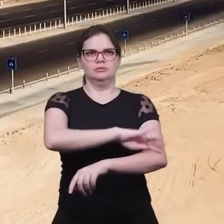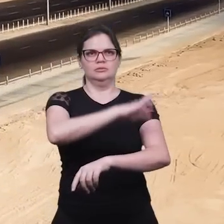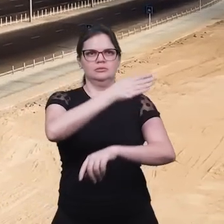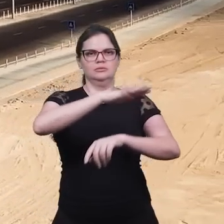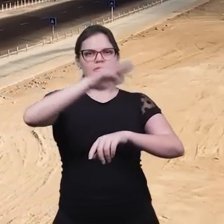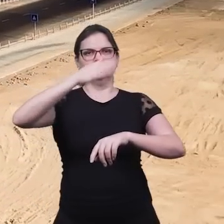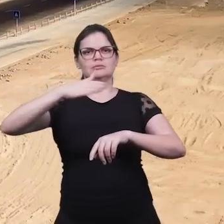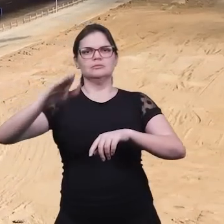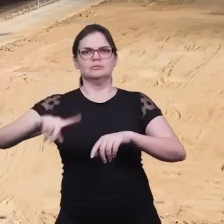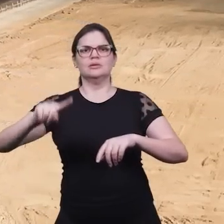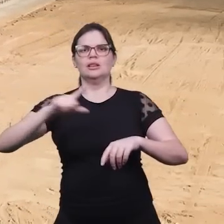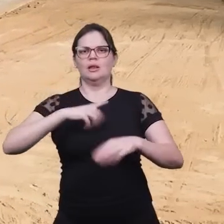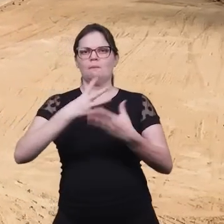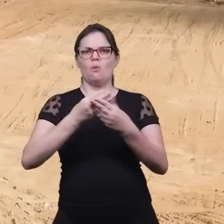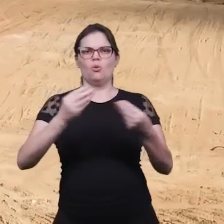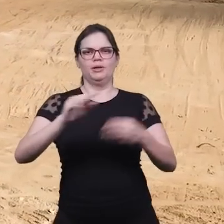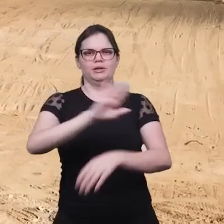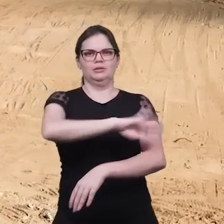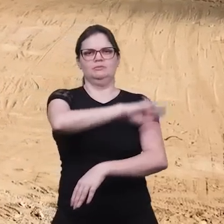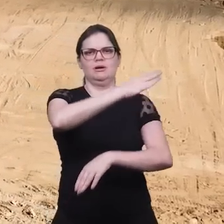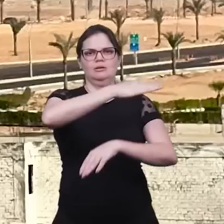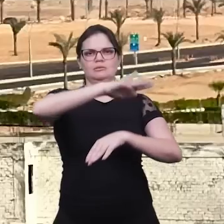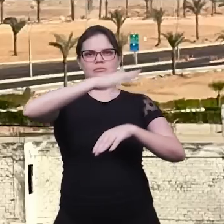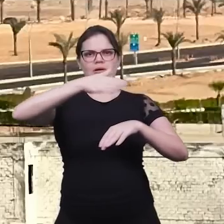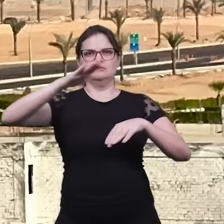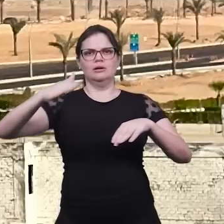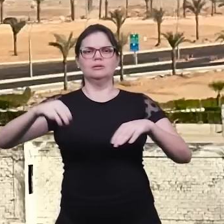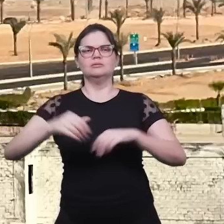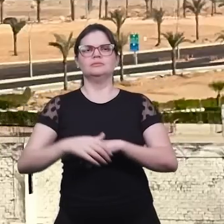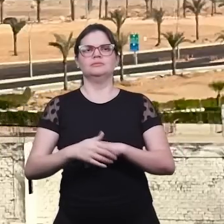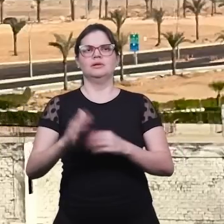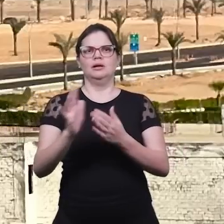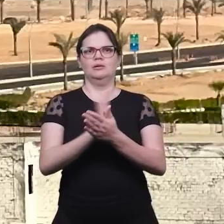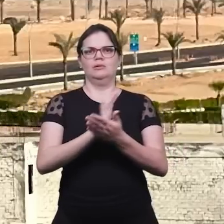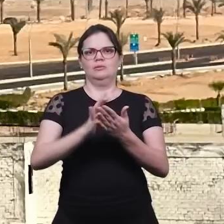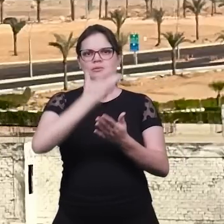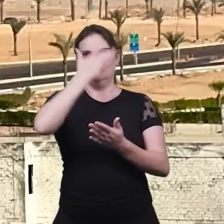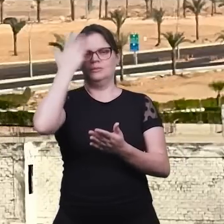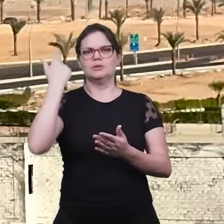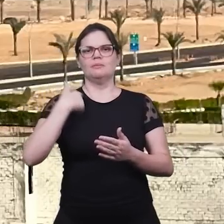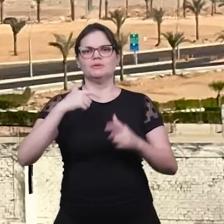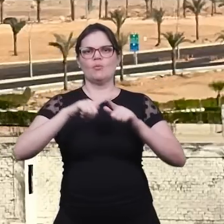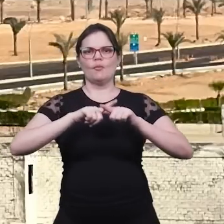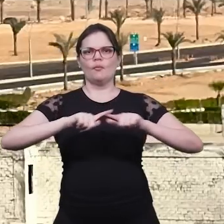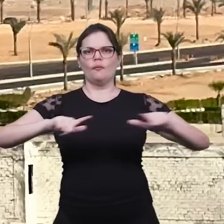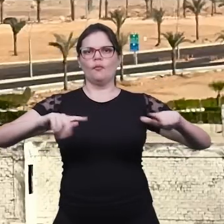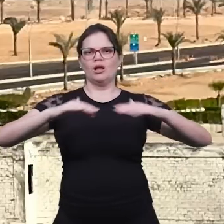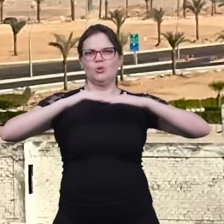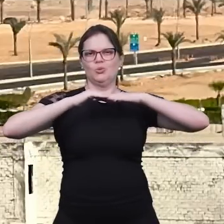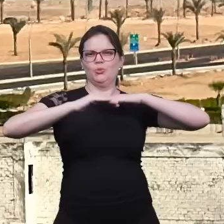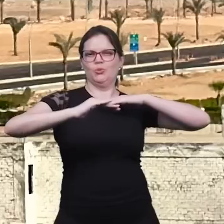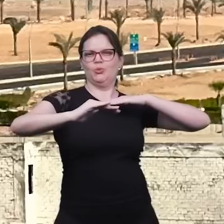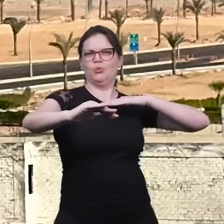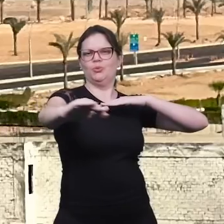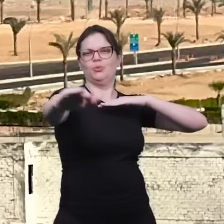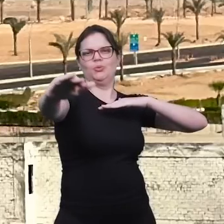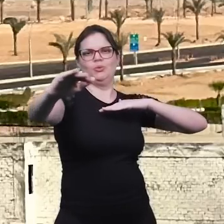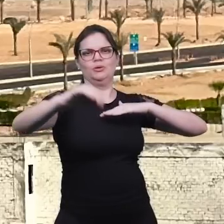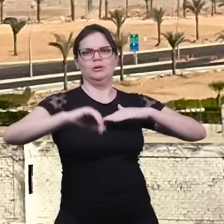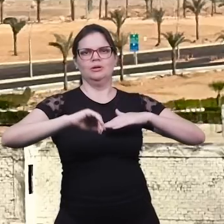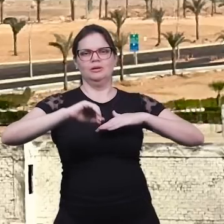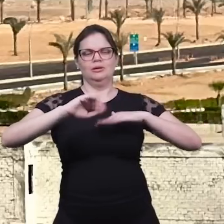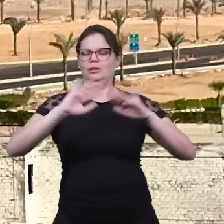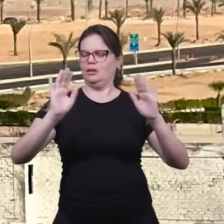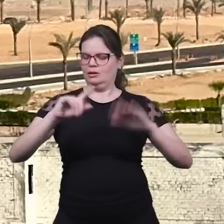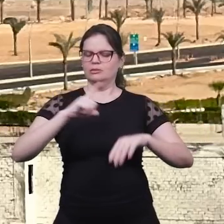extensão de terra, e a montanha. É uma região muito montanhosa, então, nessa